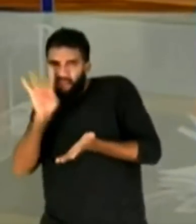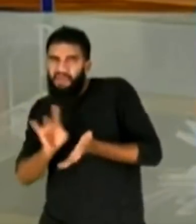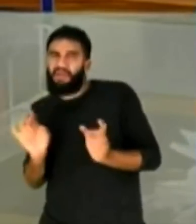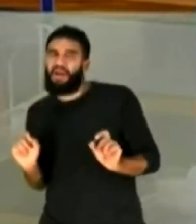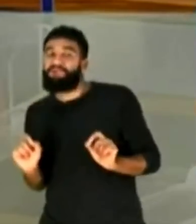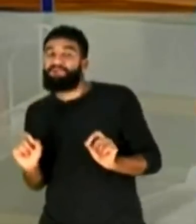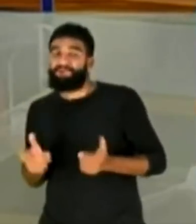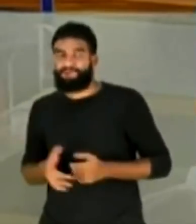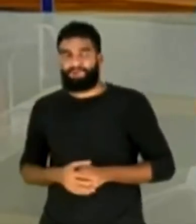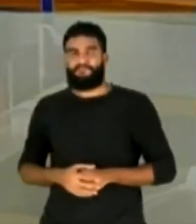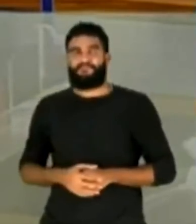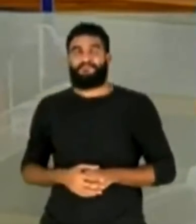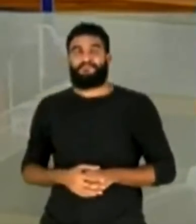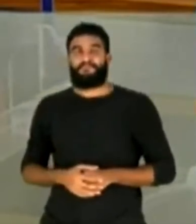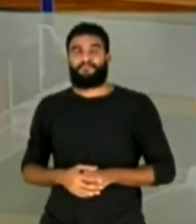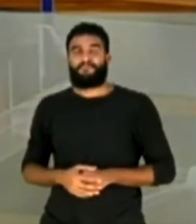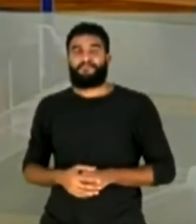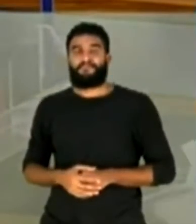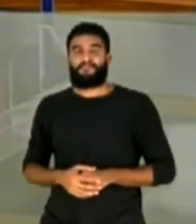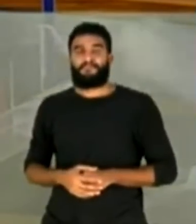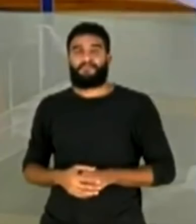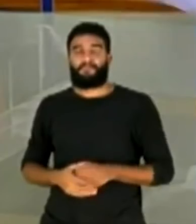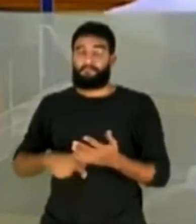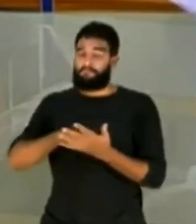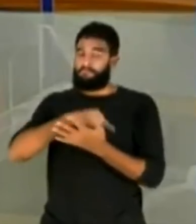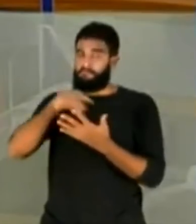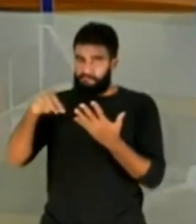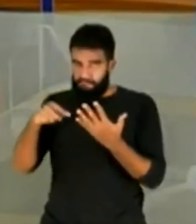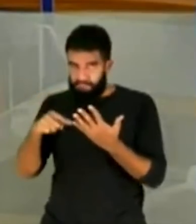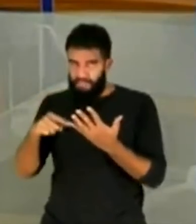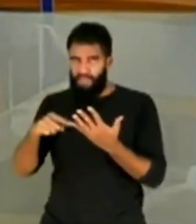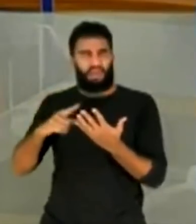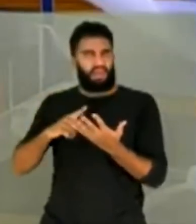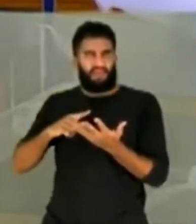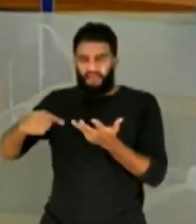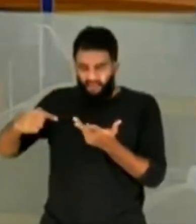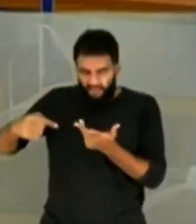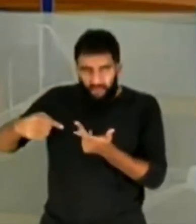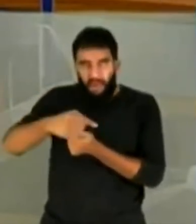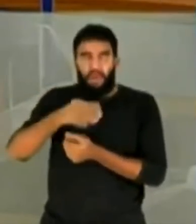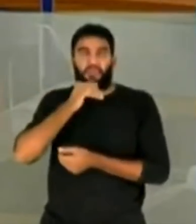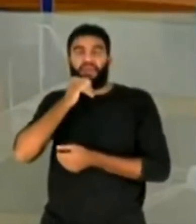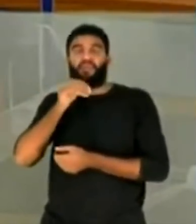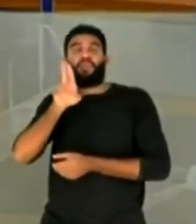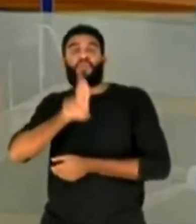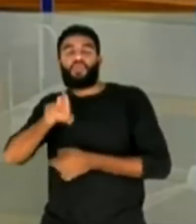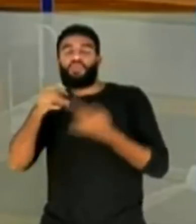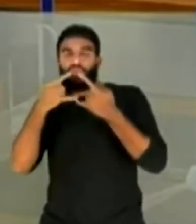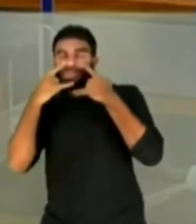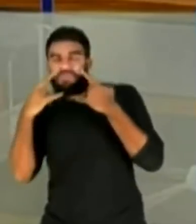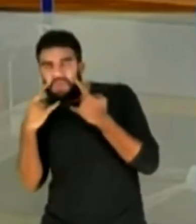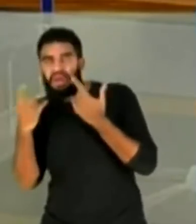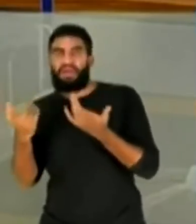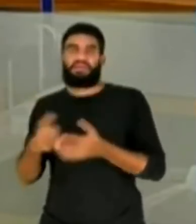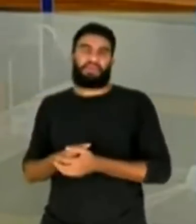E aí, mais adiante, também outras publicações contra o uso de máscara, tanto Verdade dos Fatos quanto a